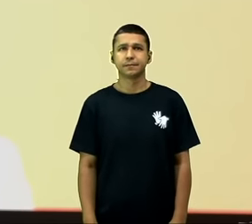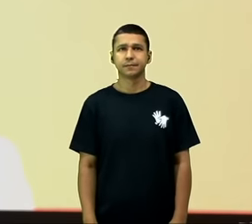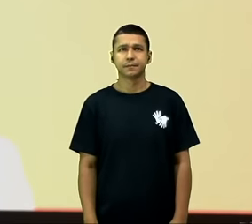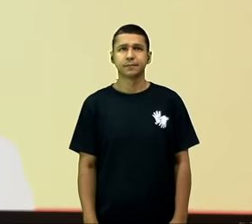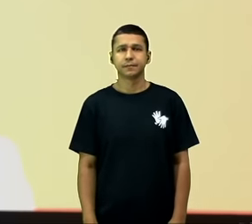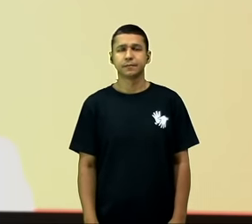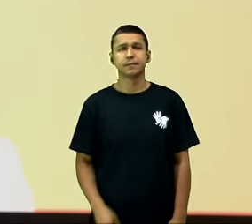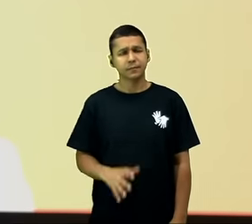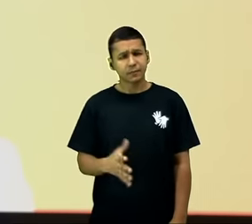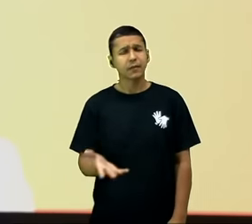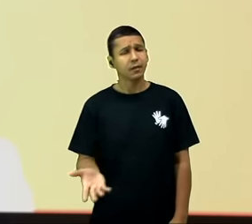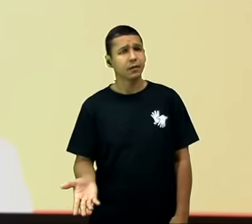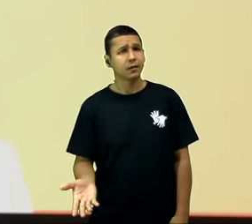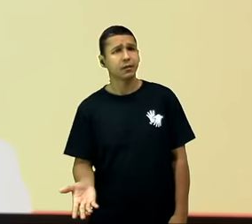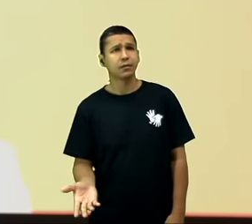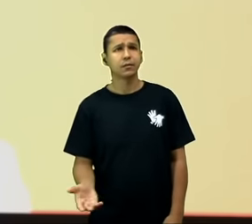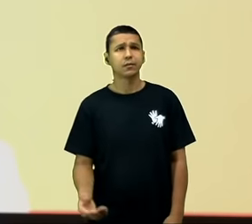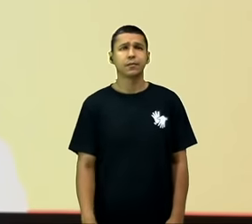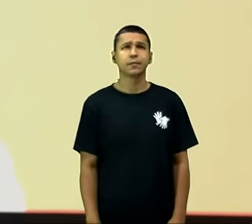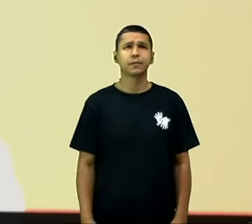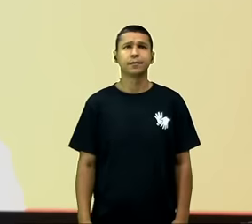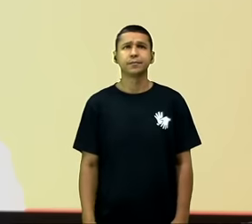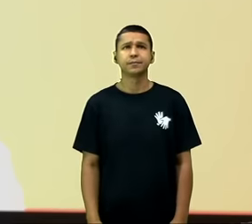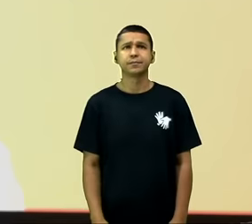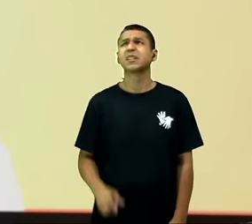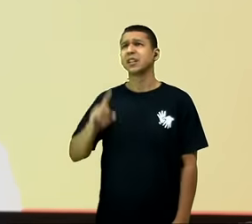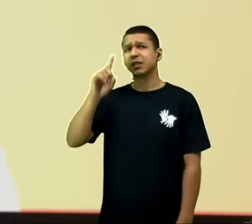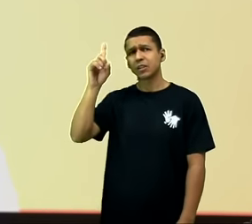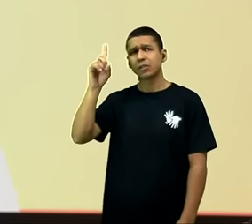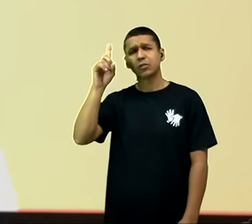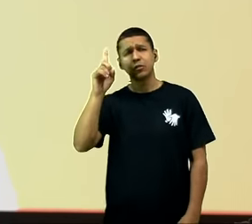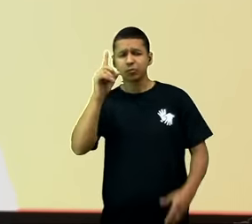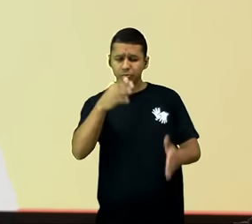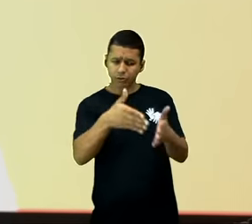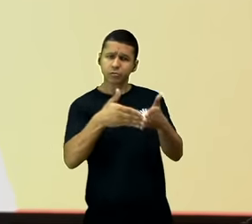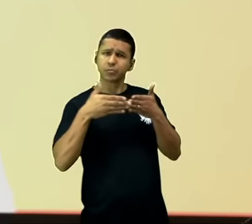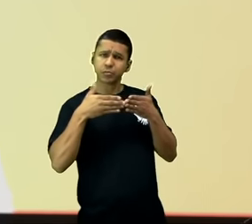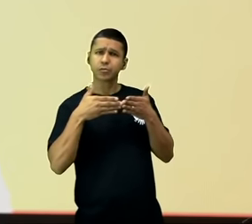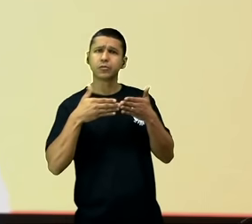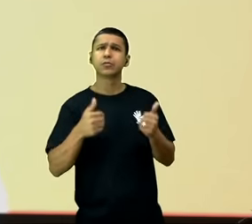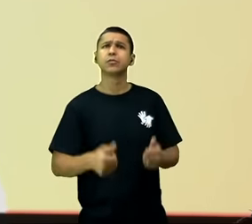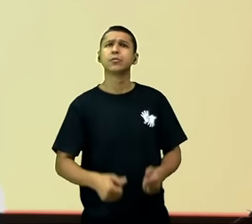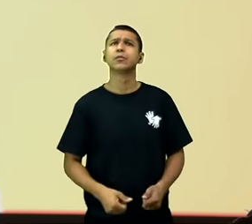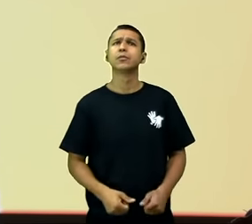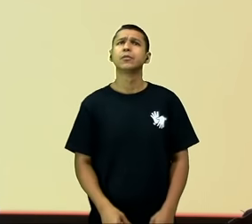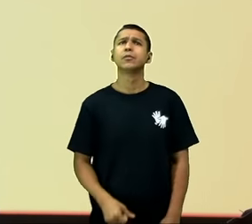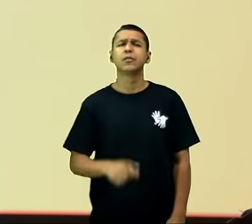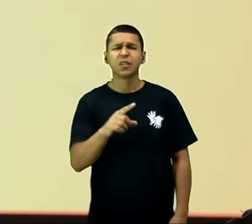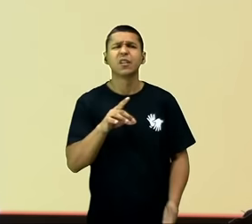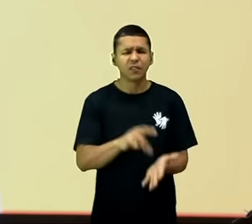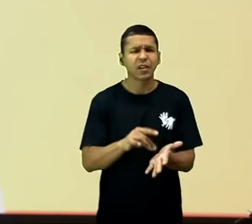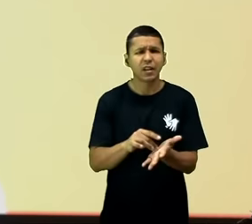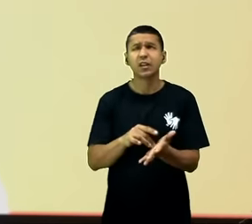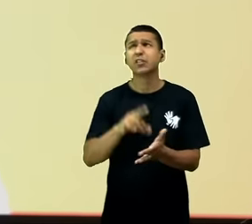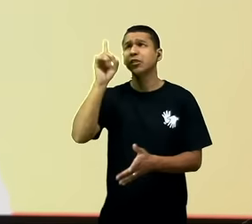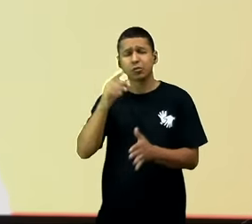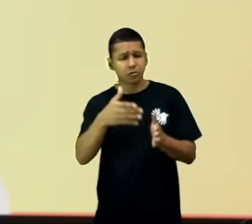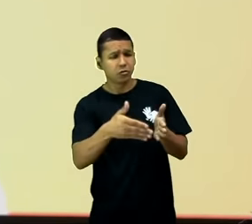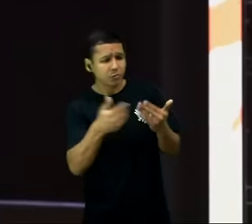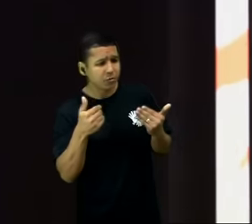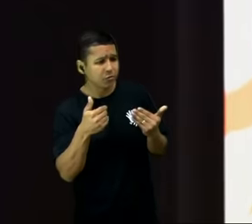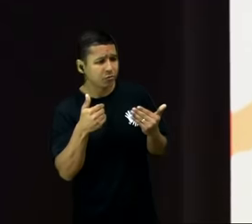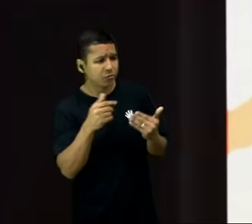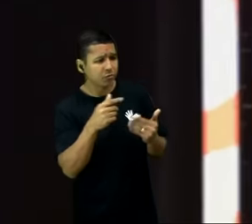Seja honesto com você mesmo. Deus já te pediu alguma coisa? Quantos aqui de verdade já sentiram que Deus te pediu alguma coisa? Levante